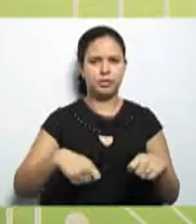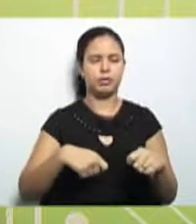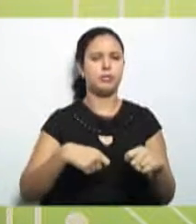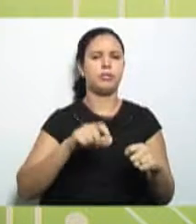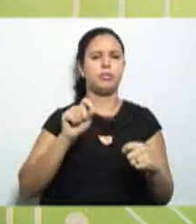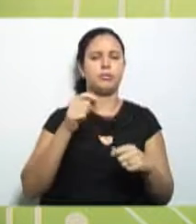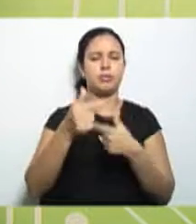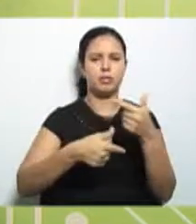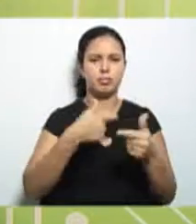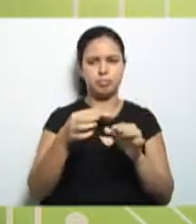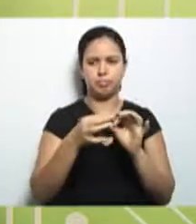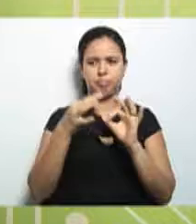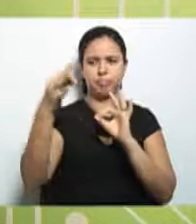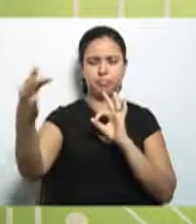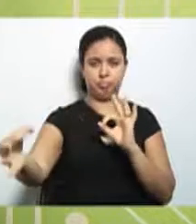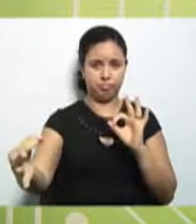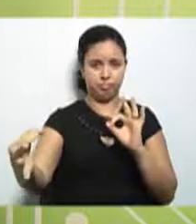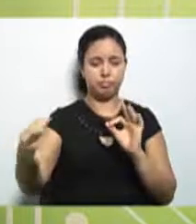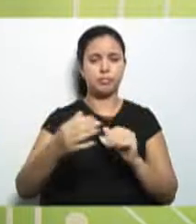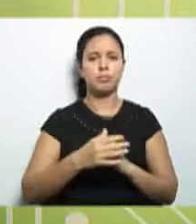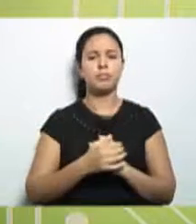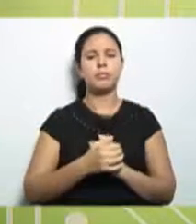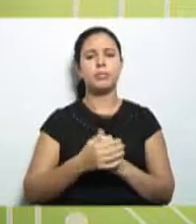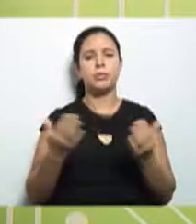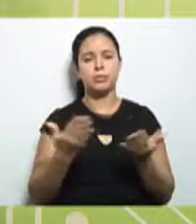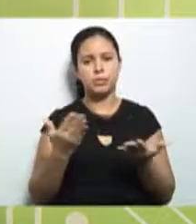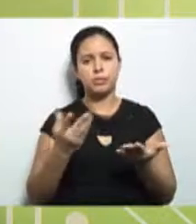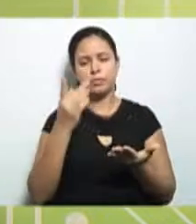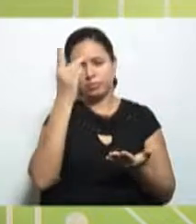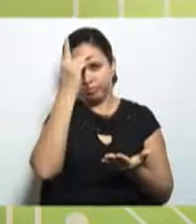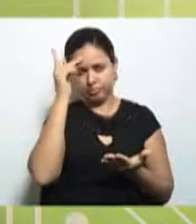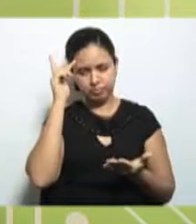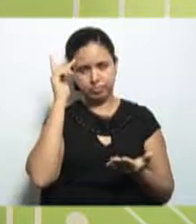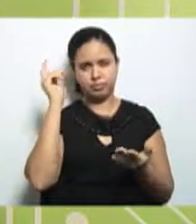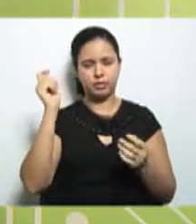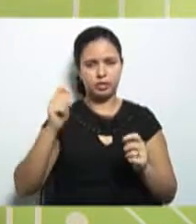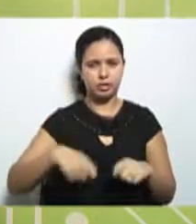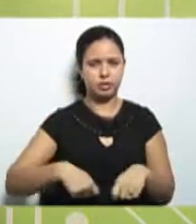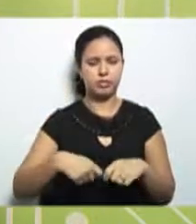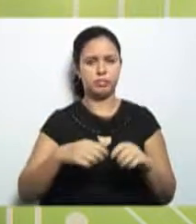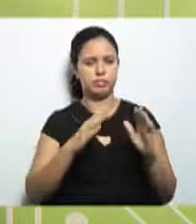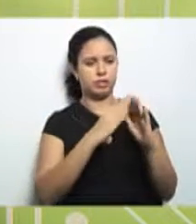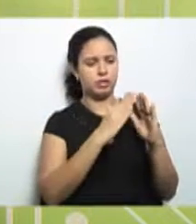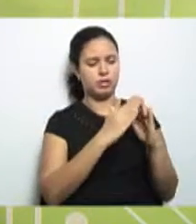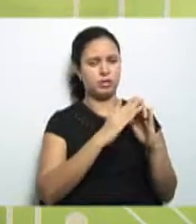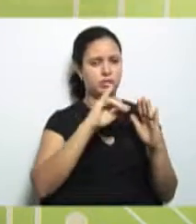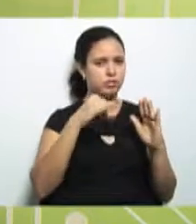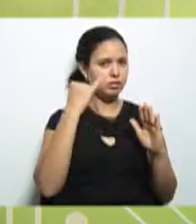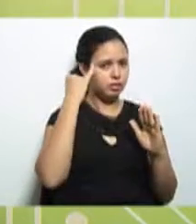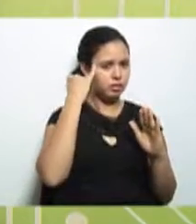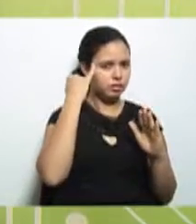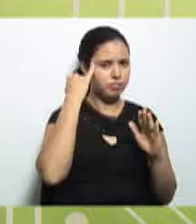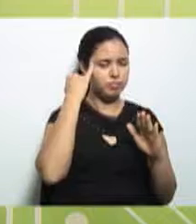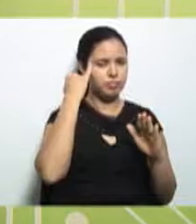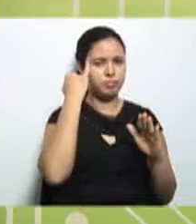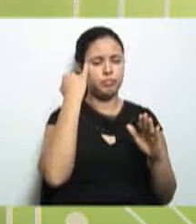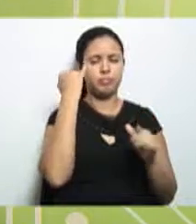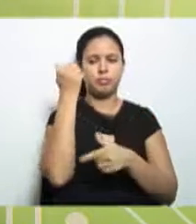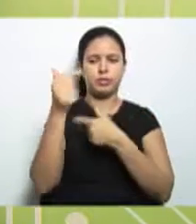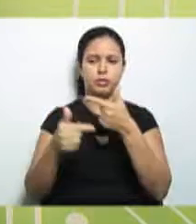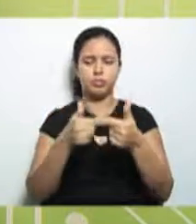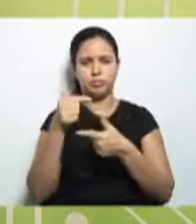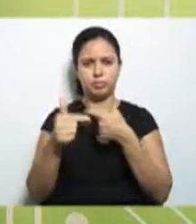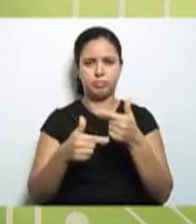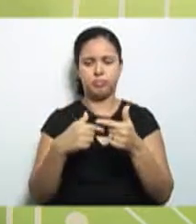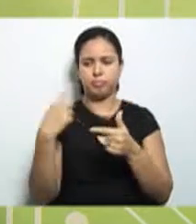distância, que é uma coisa que as pessoas já podem fazer hoje. Pode morar no Japão e produzir para a